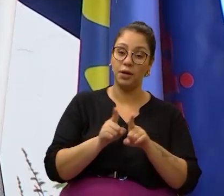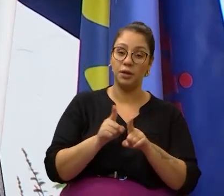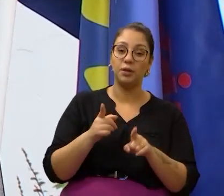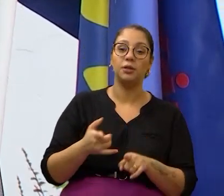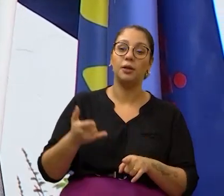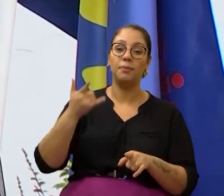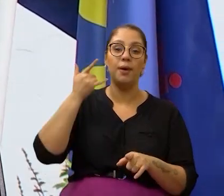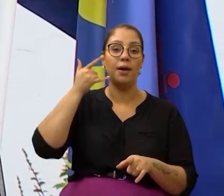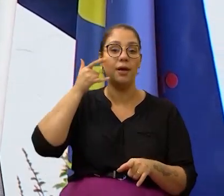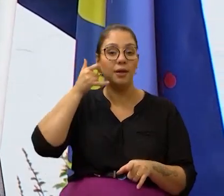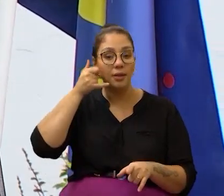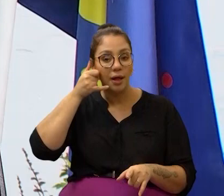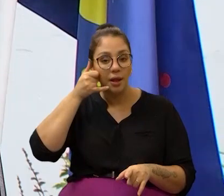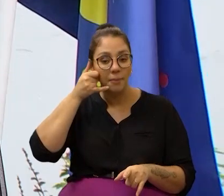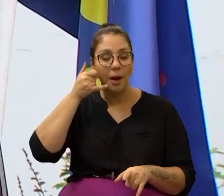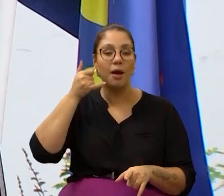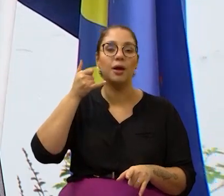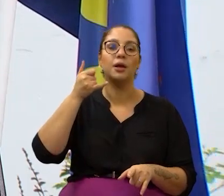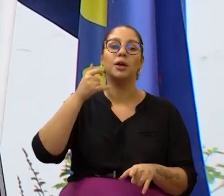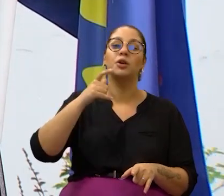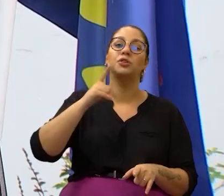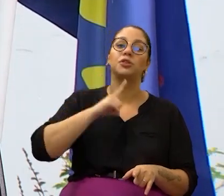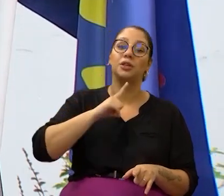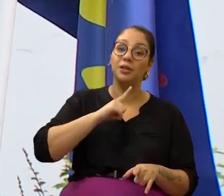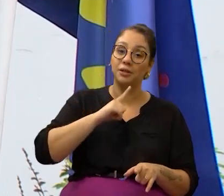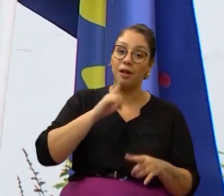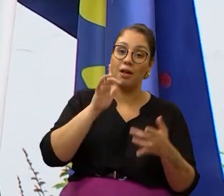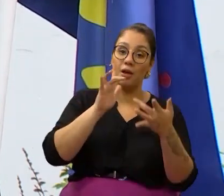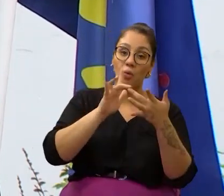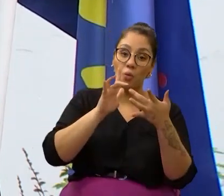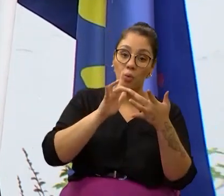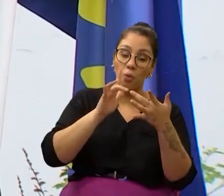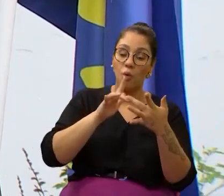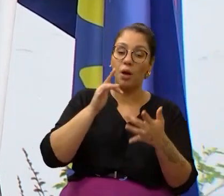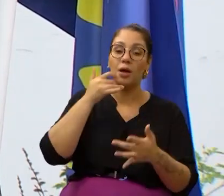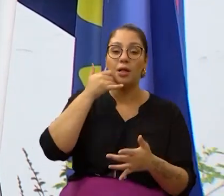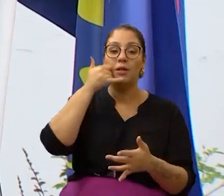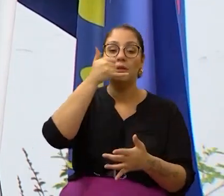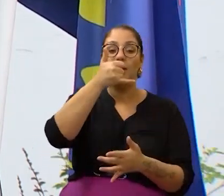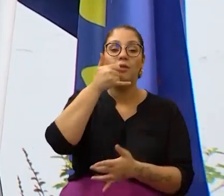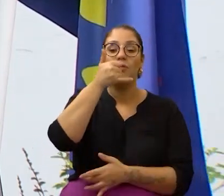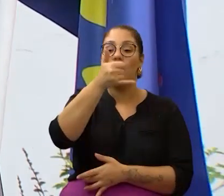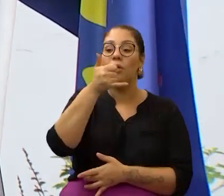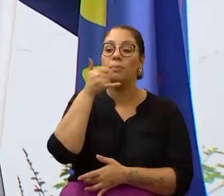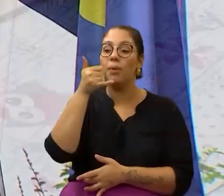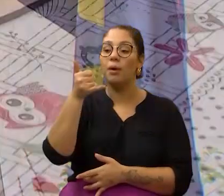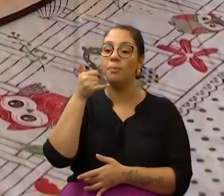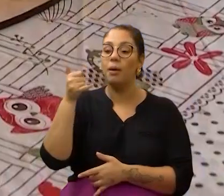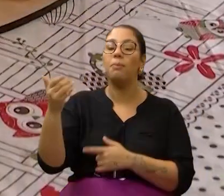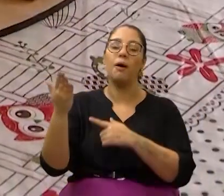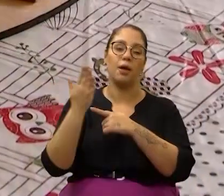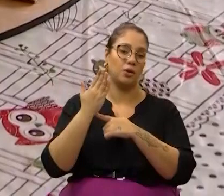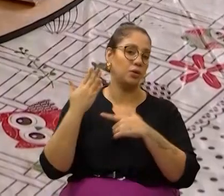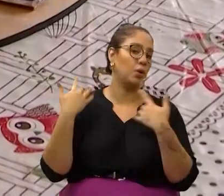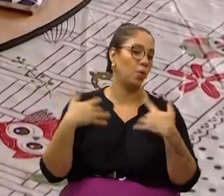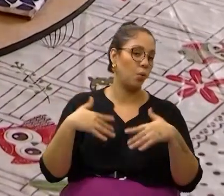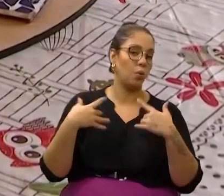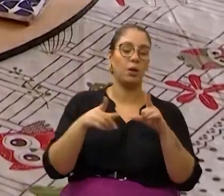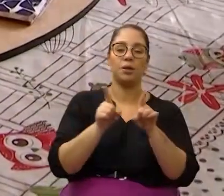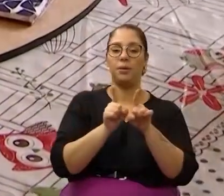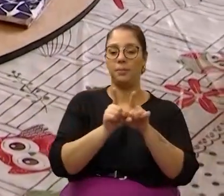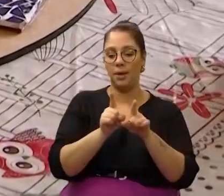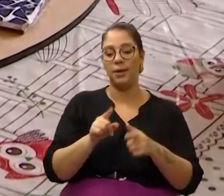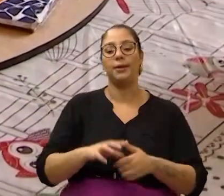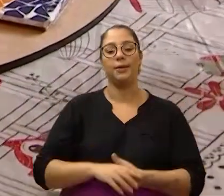que faz o contato por telefone. Isso também tem nos ajudado bastante, tá?